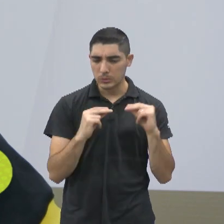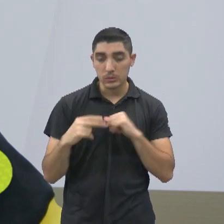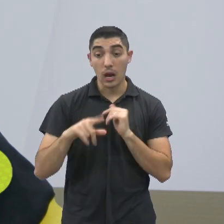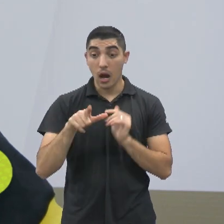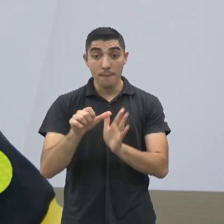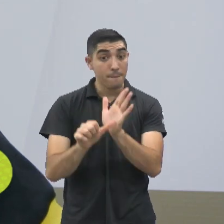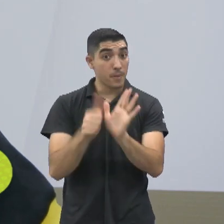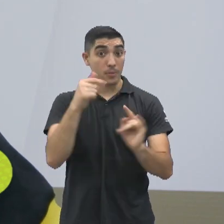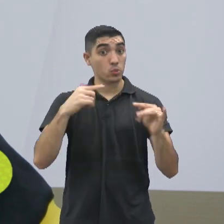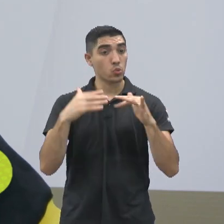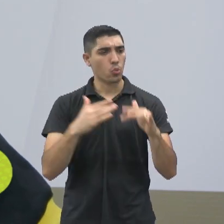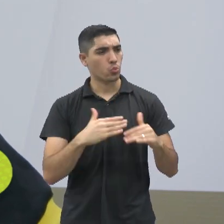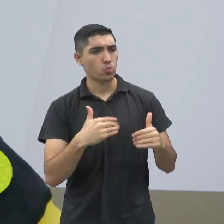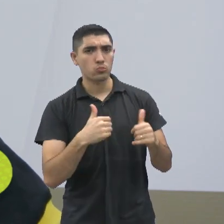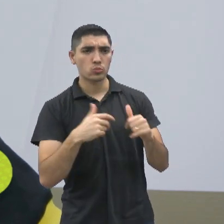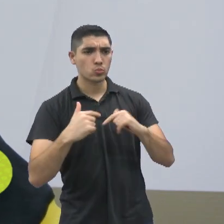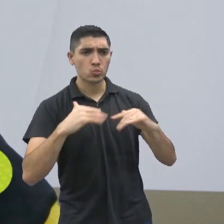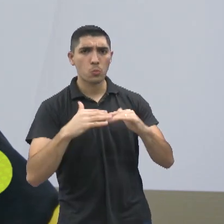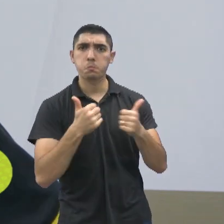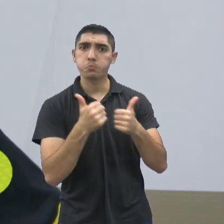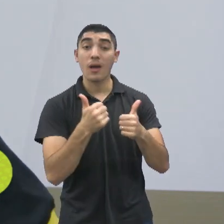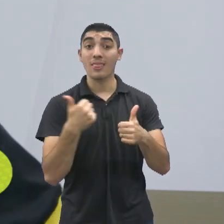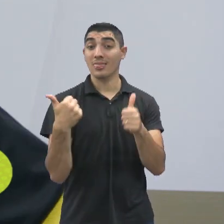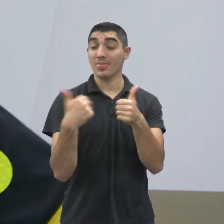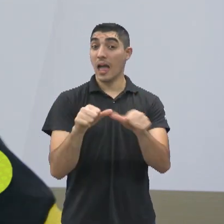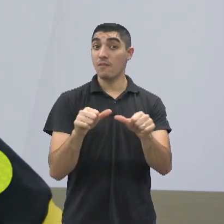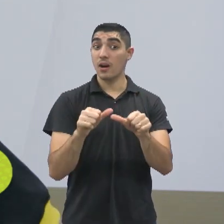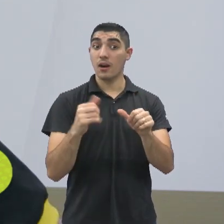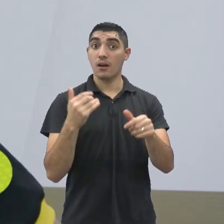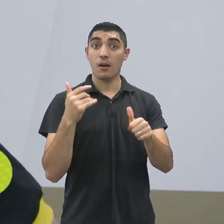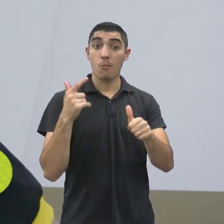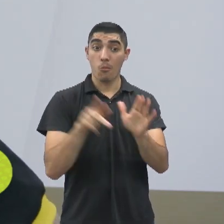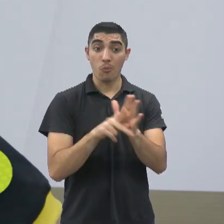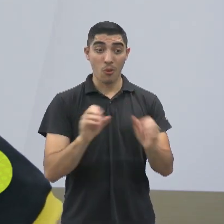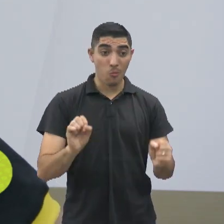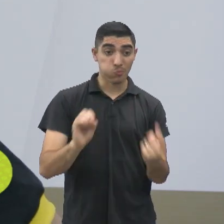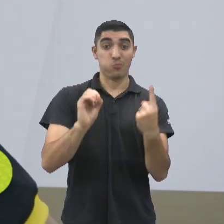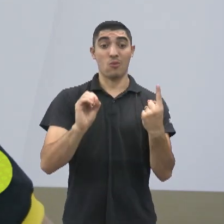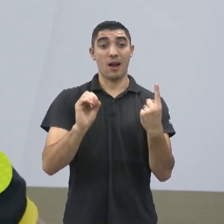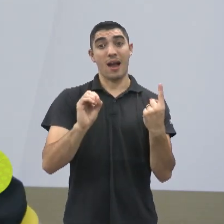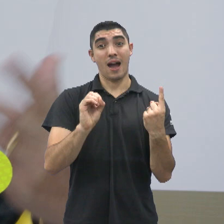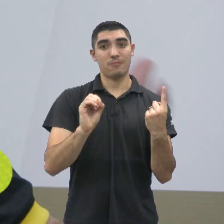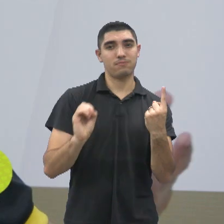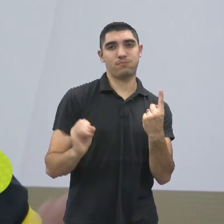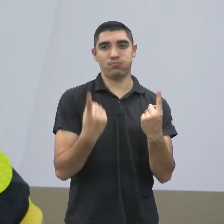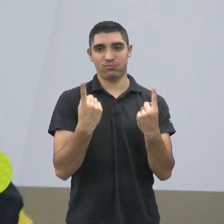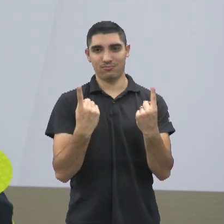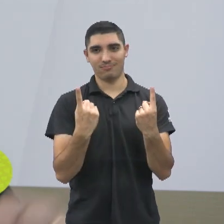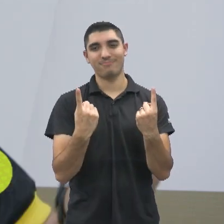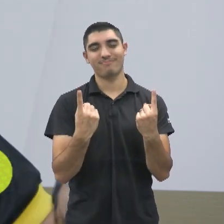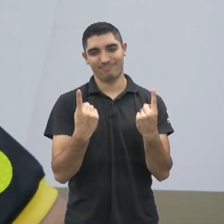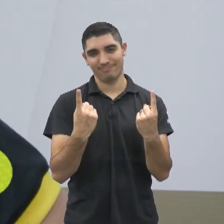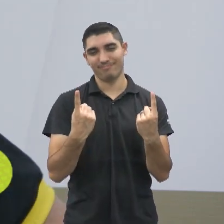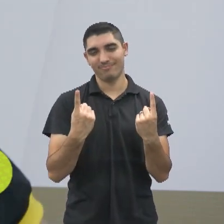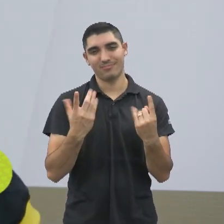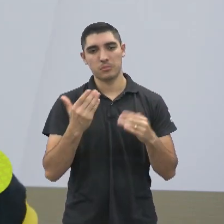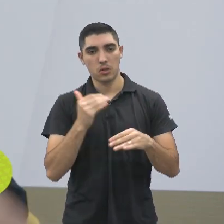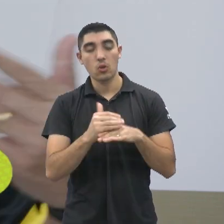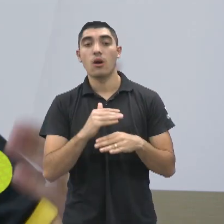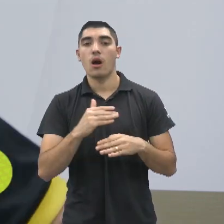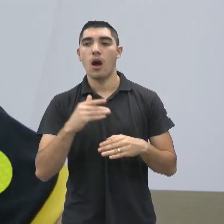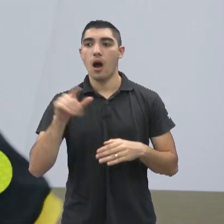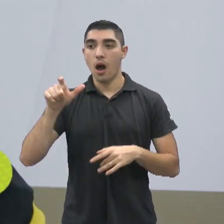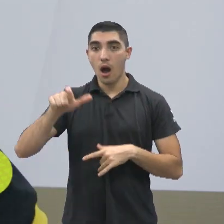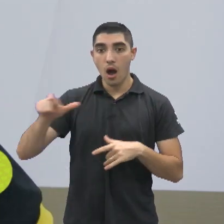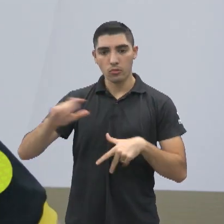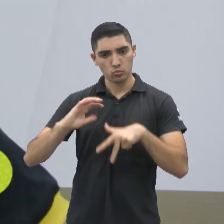né? Tava ganhando até os 50 minutos do segundo tempo, quando o Barretos empatou de pênalti. Mas aí começou a virar um pouco a chavinha dos meninos, que eles